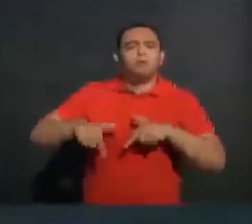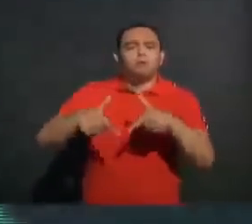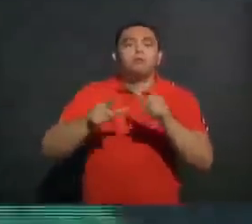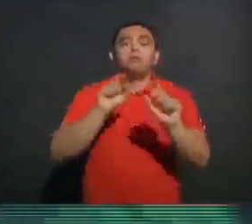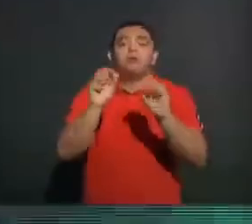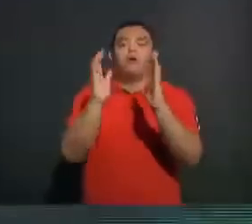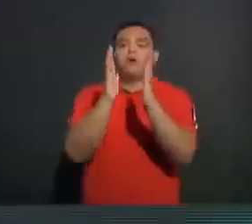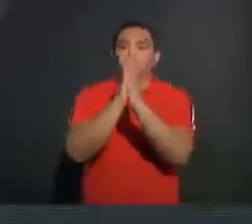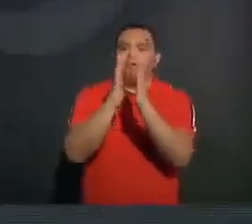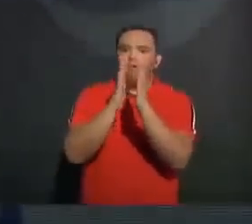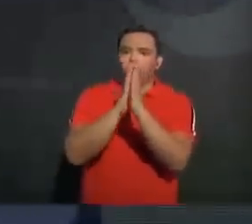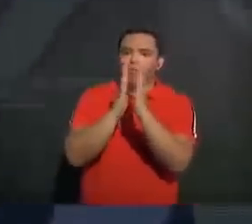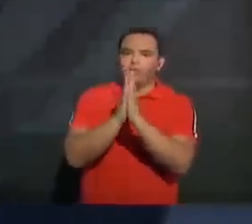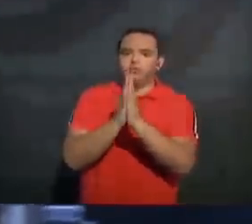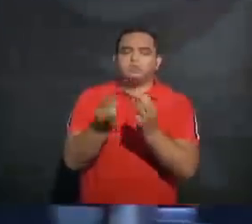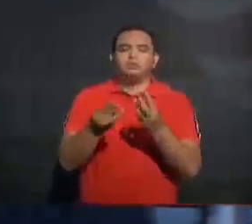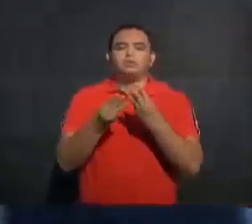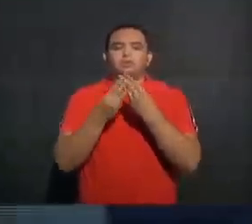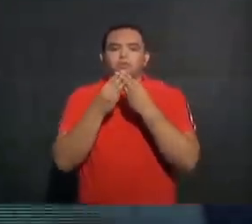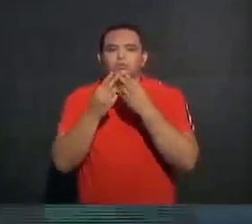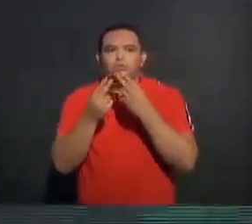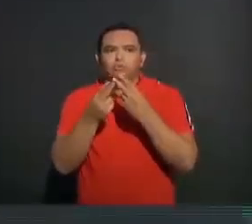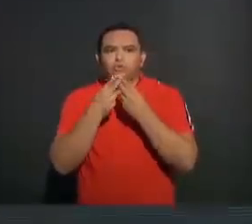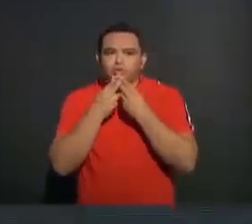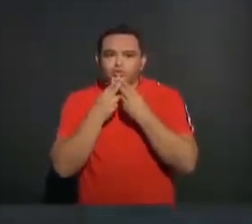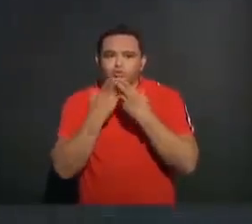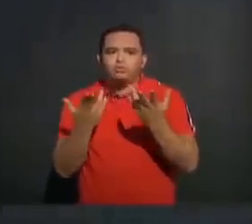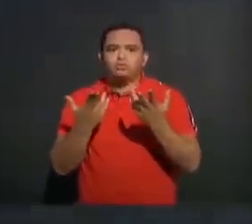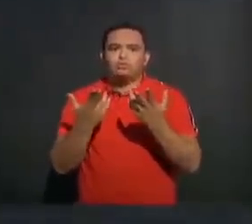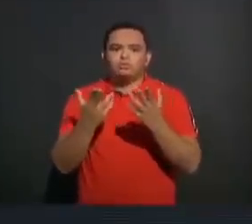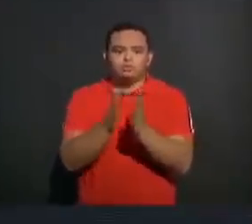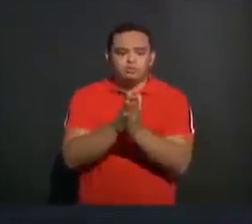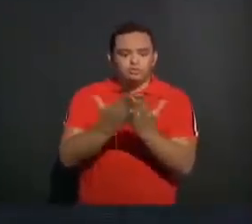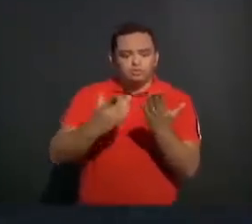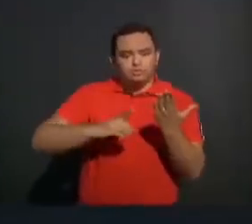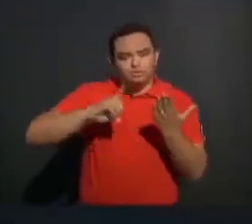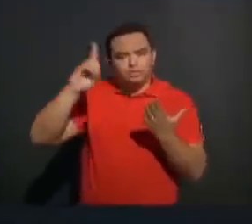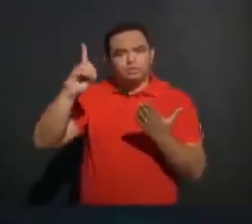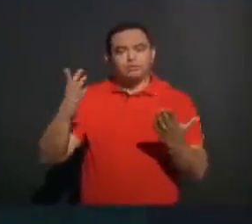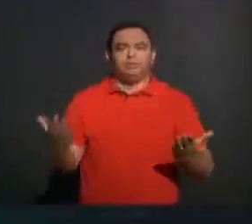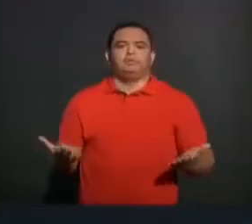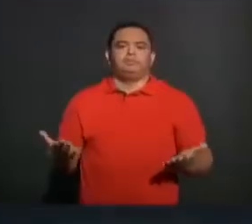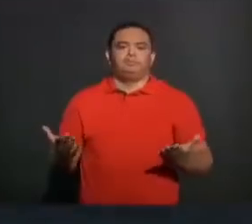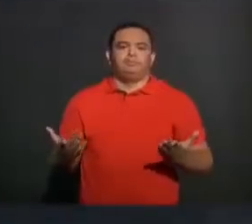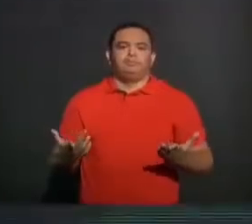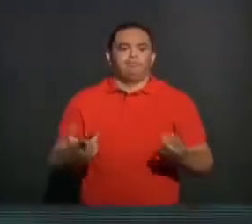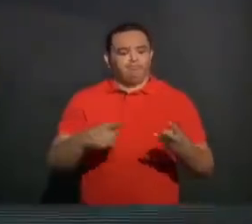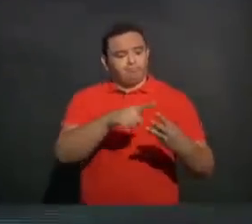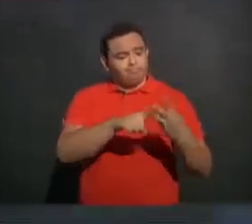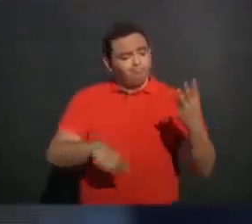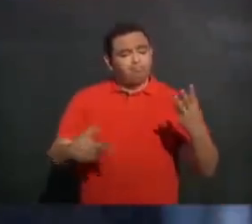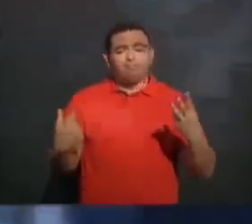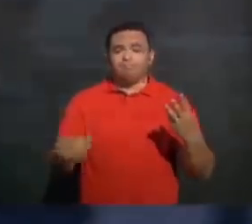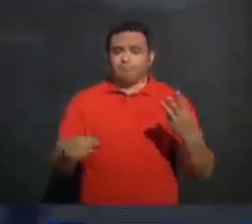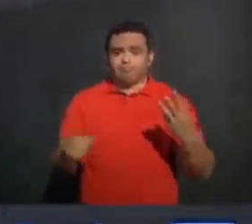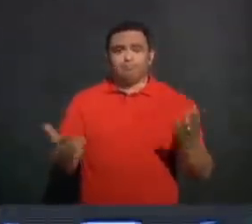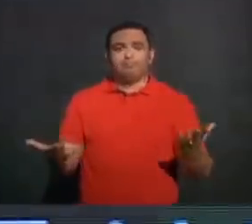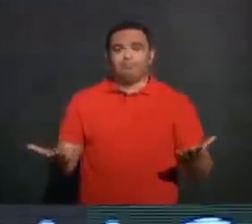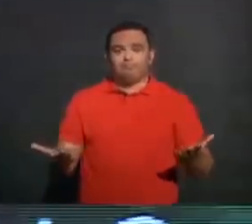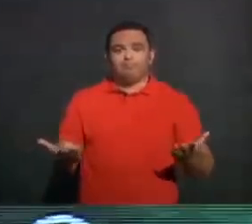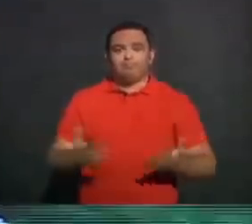Oração, jejum e Bíblia. Fala comigo, oração. Fala comigo, jejum. Bíblia. Olha isso para